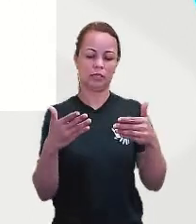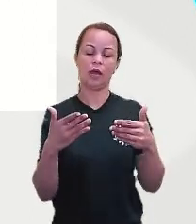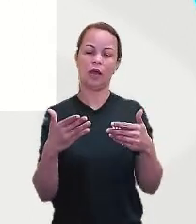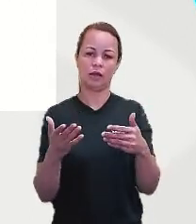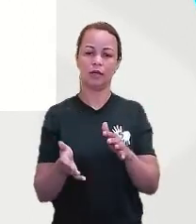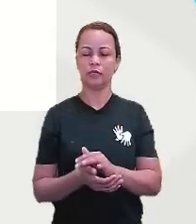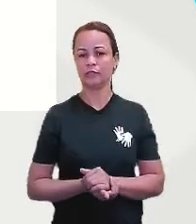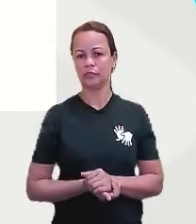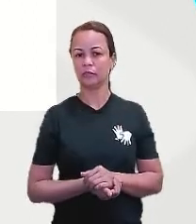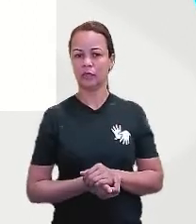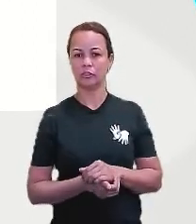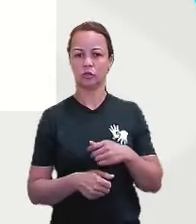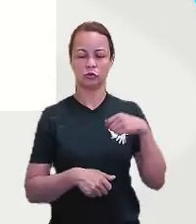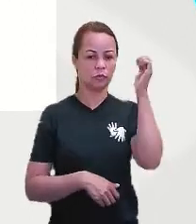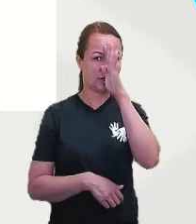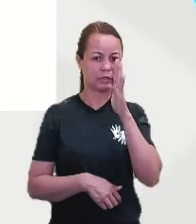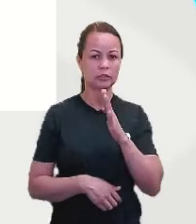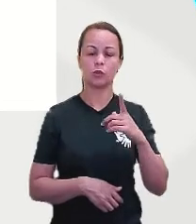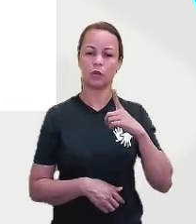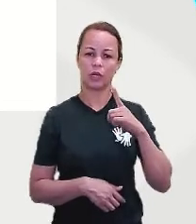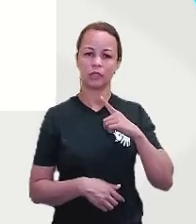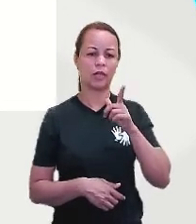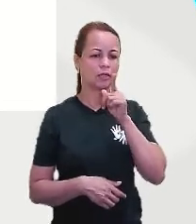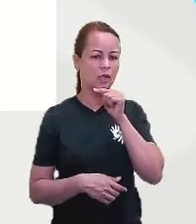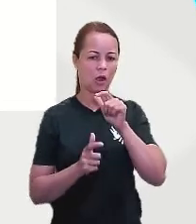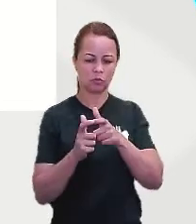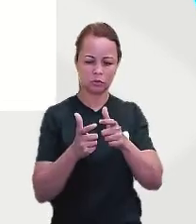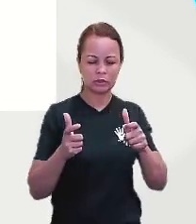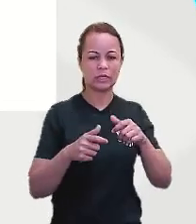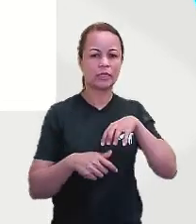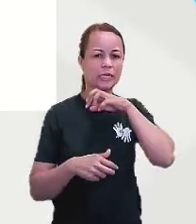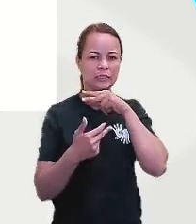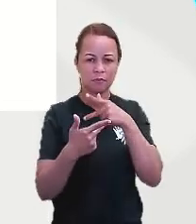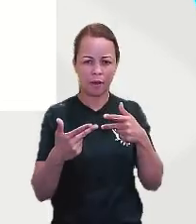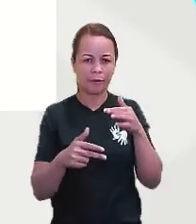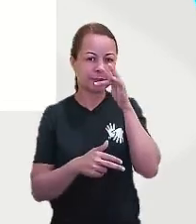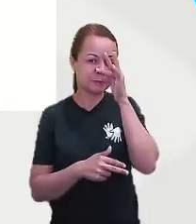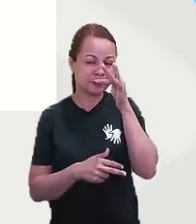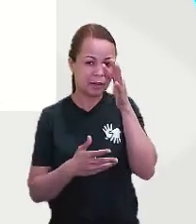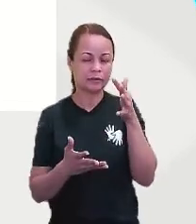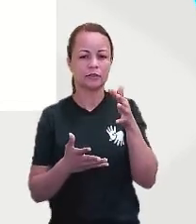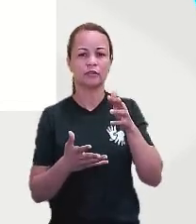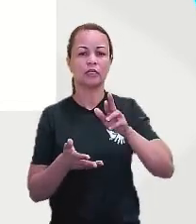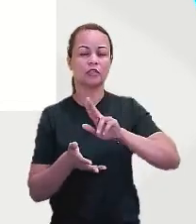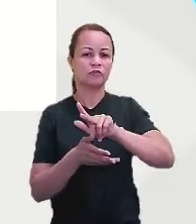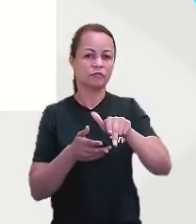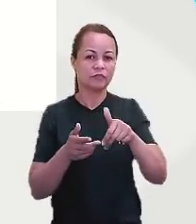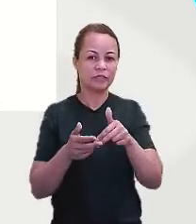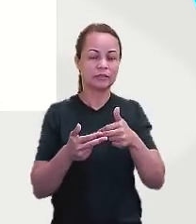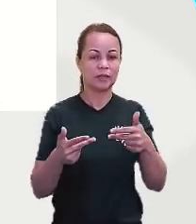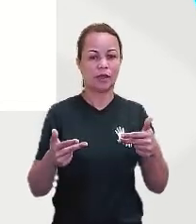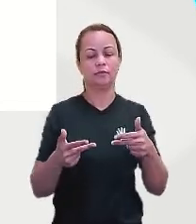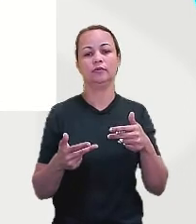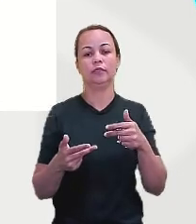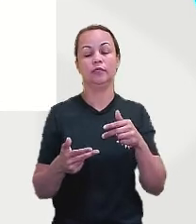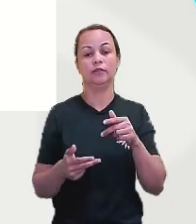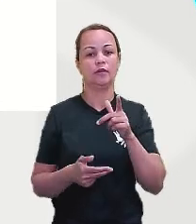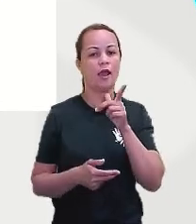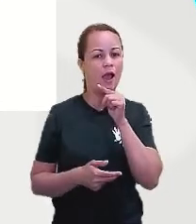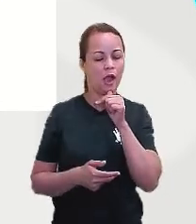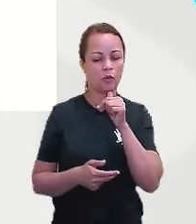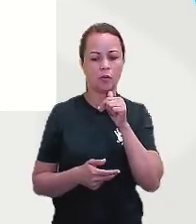Brasil que tem a maior biodiversidade de água, de animais, de plantas e a maior diversidade de água do Brasil e se